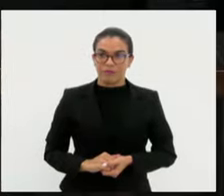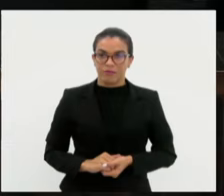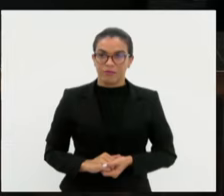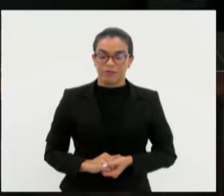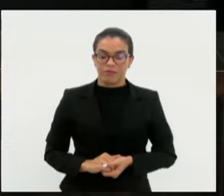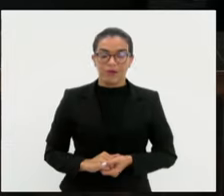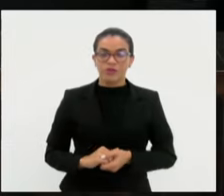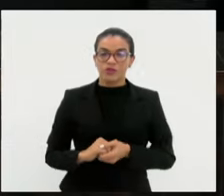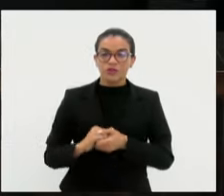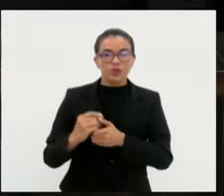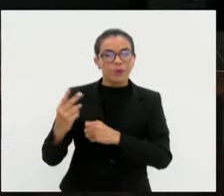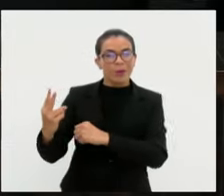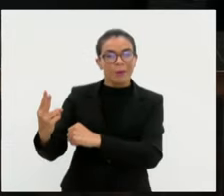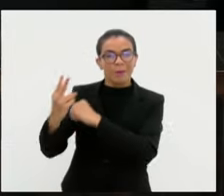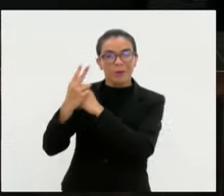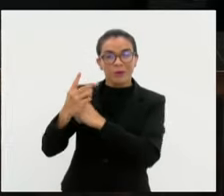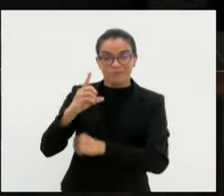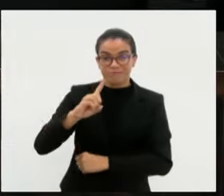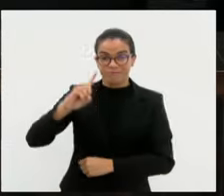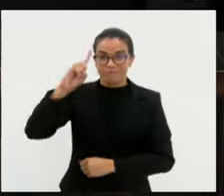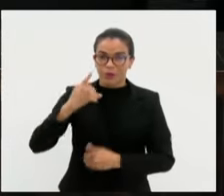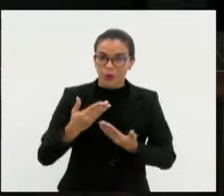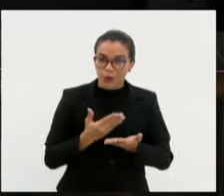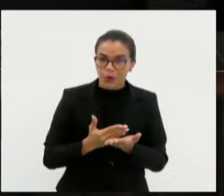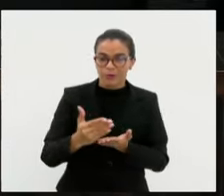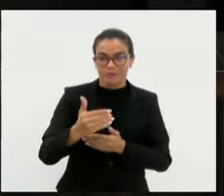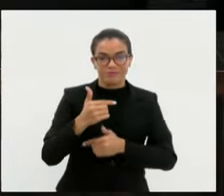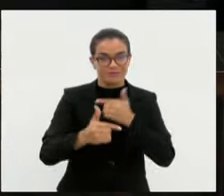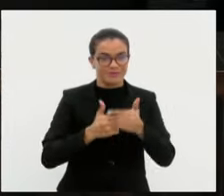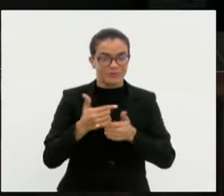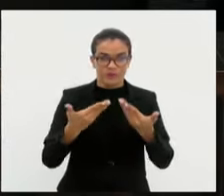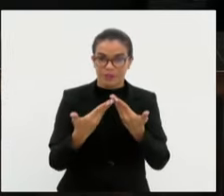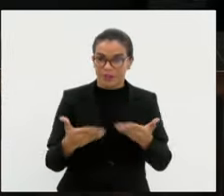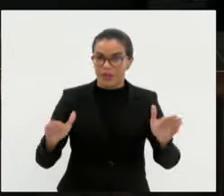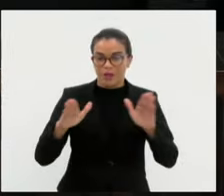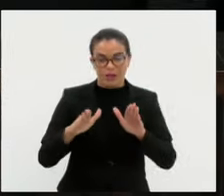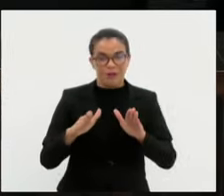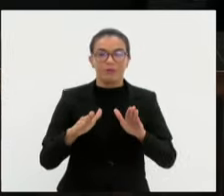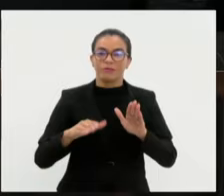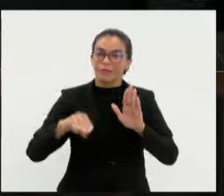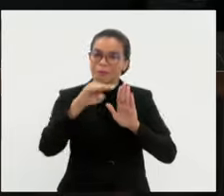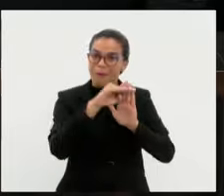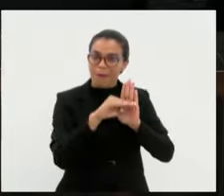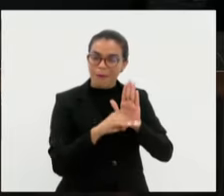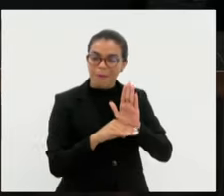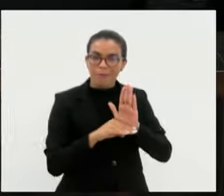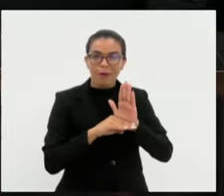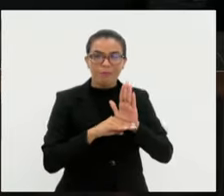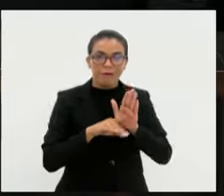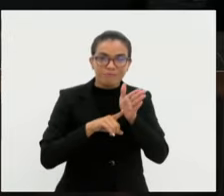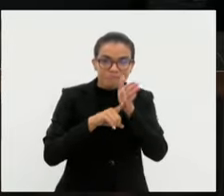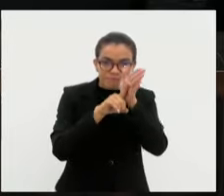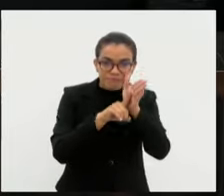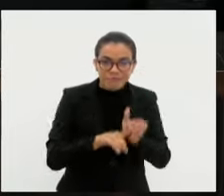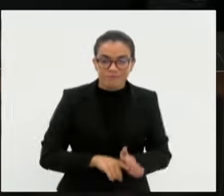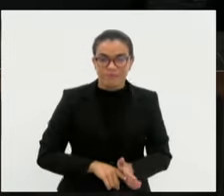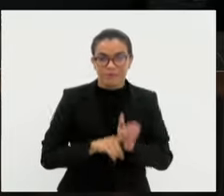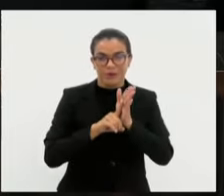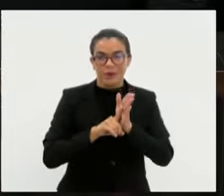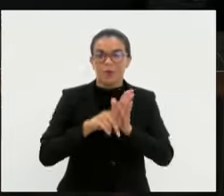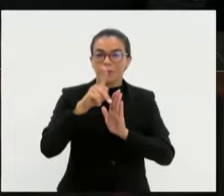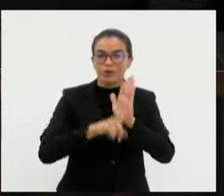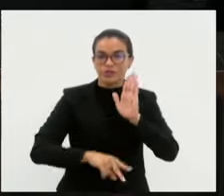Sob a proteção de Deus, iniciamos nossos trabalhos. Está aberta a sessão extraordinária para a apreciação do projeto de